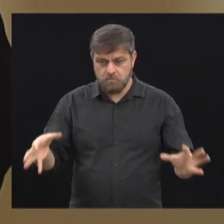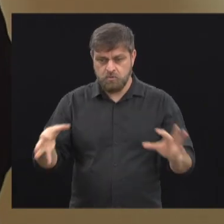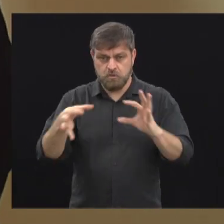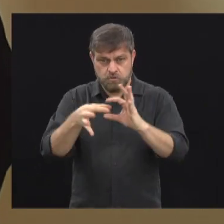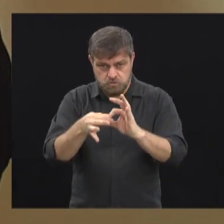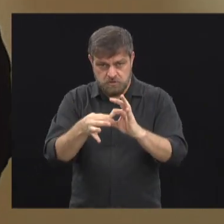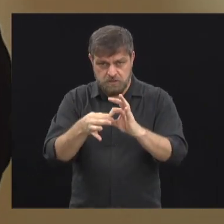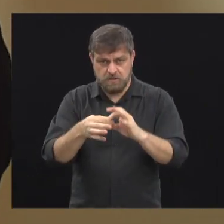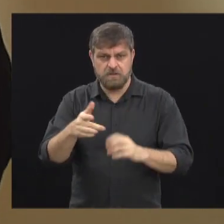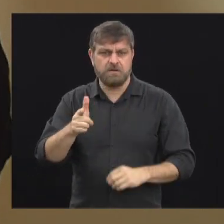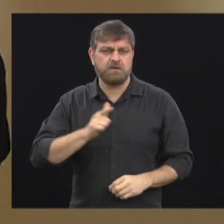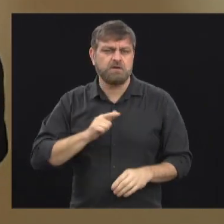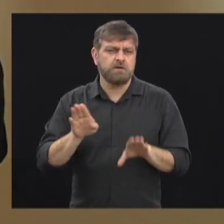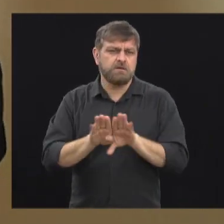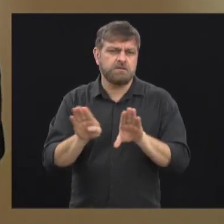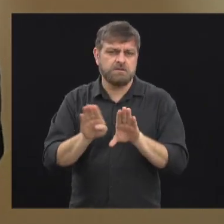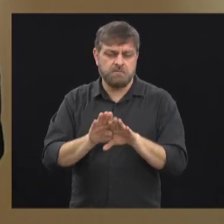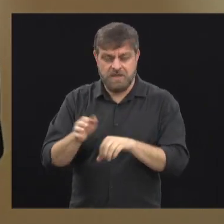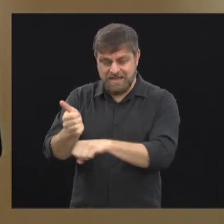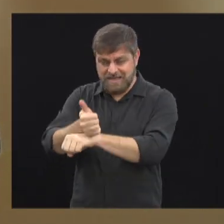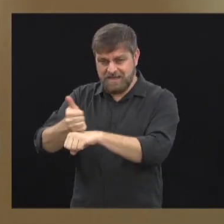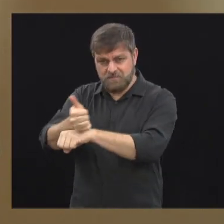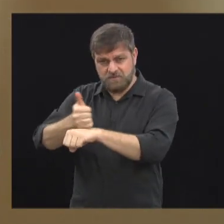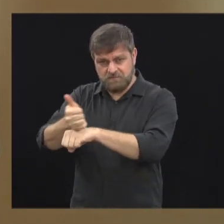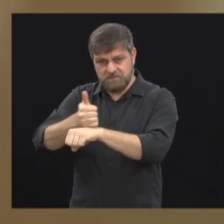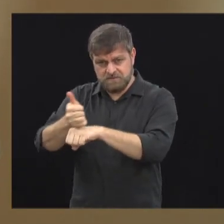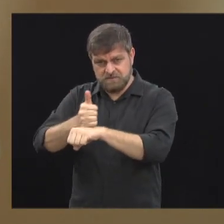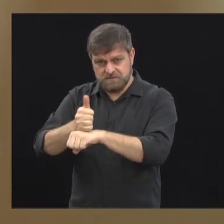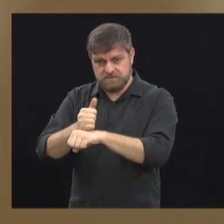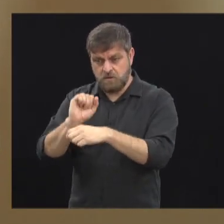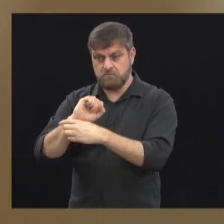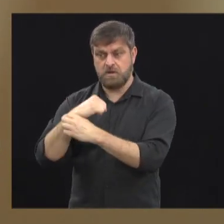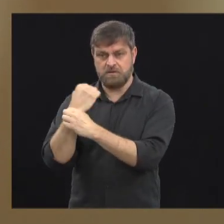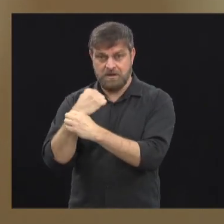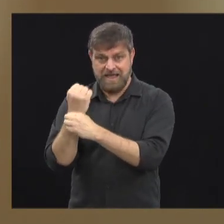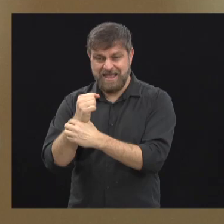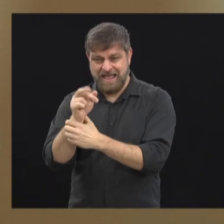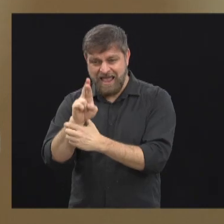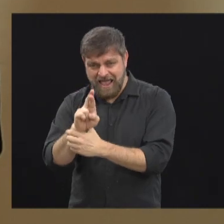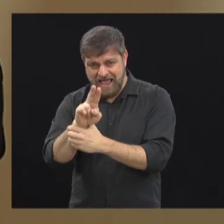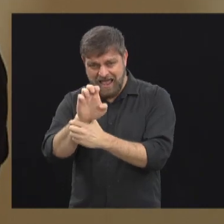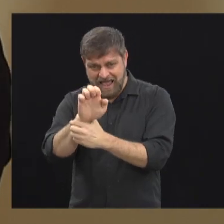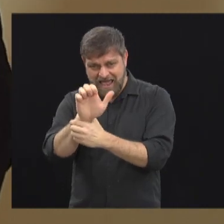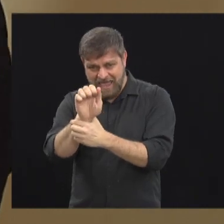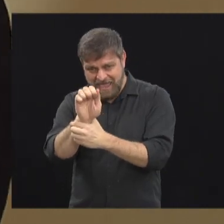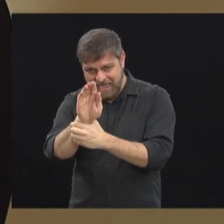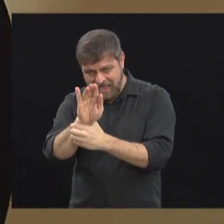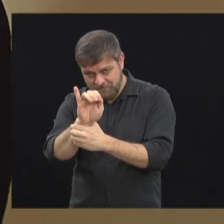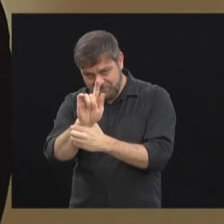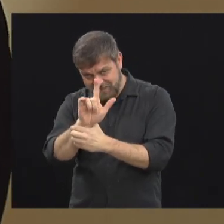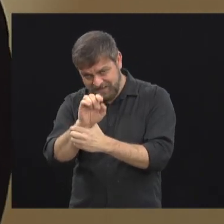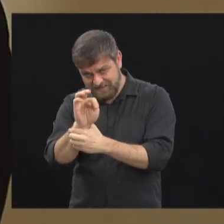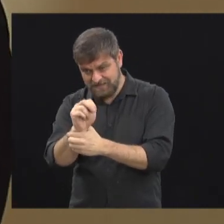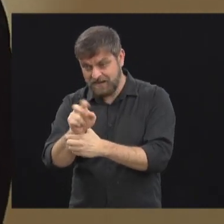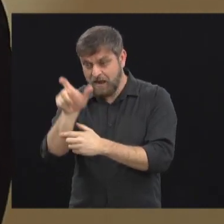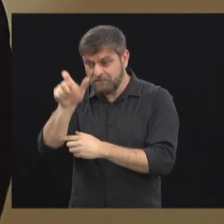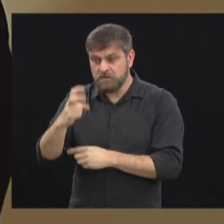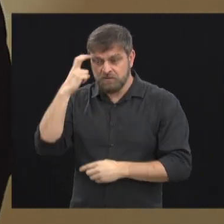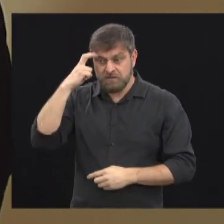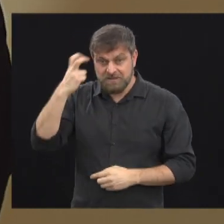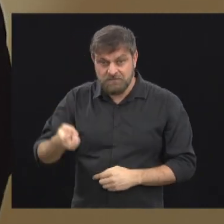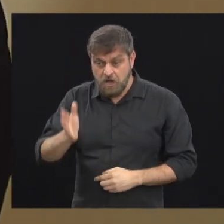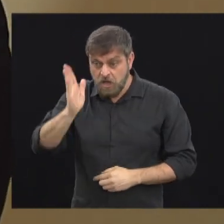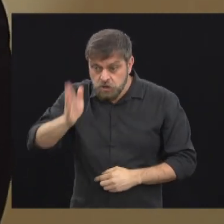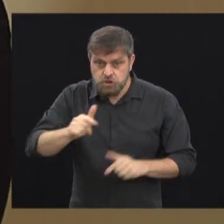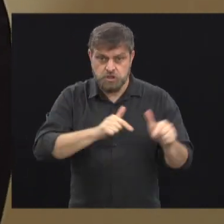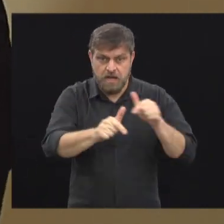temos um também dentro da profissionalização que chama Reabilitar, que é para aquelas pessoas que já com deficiência intelectual, que